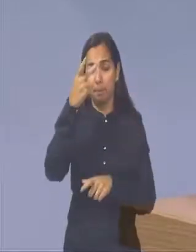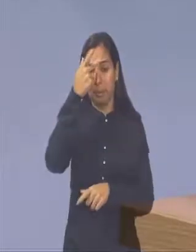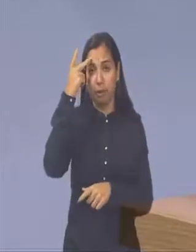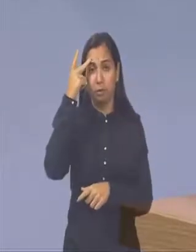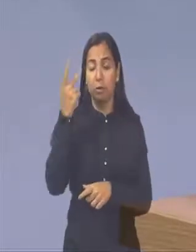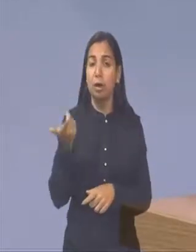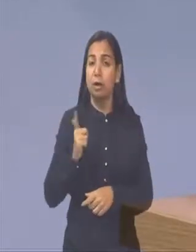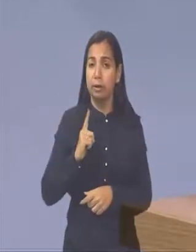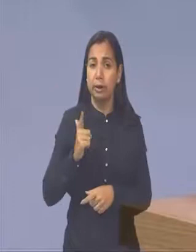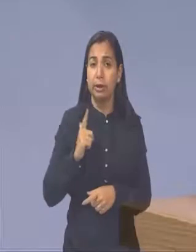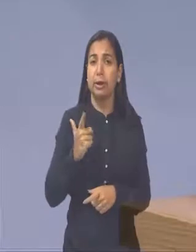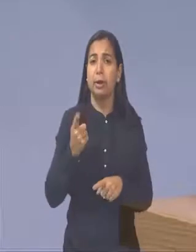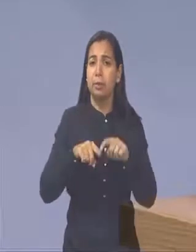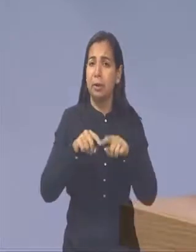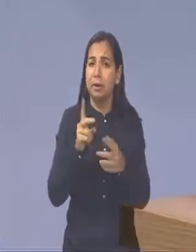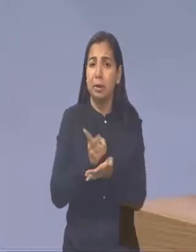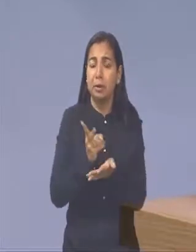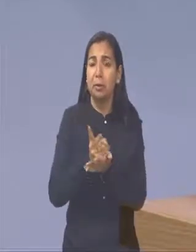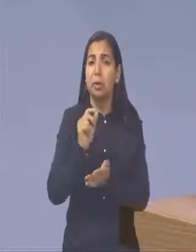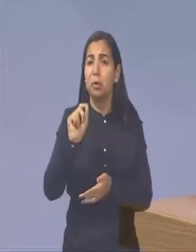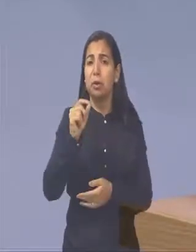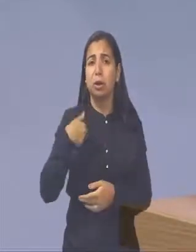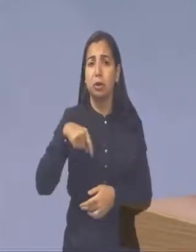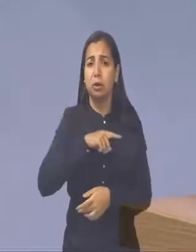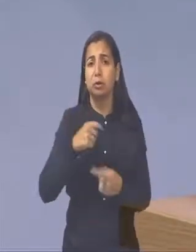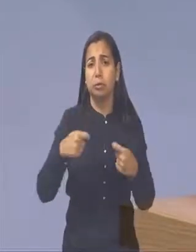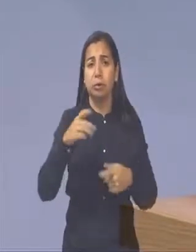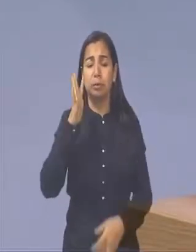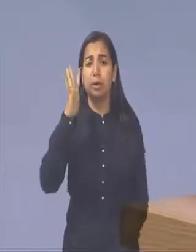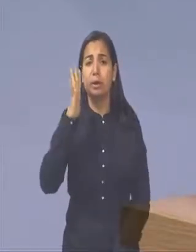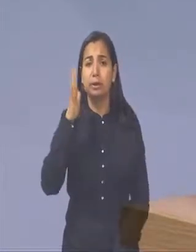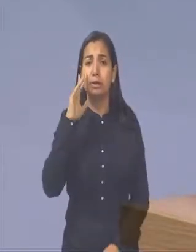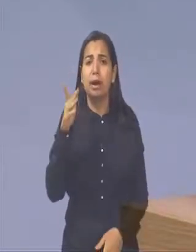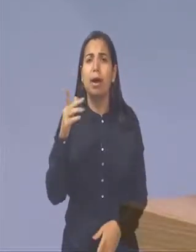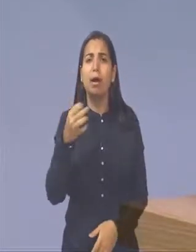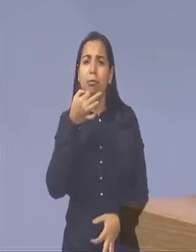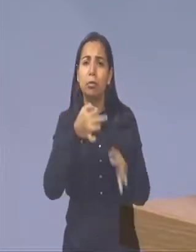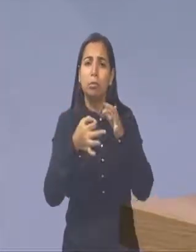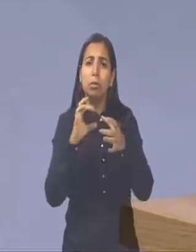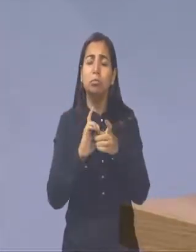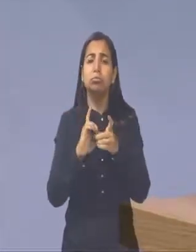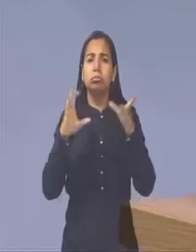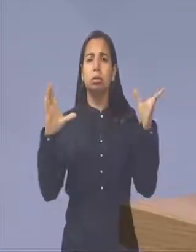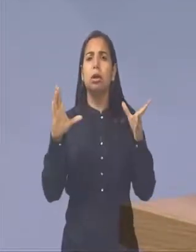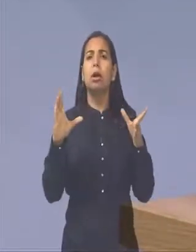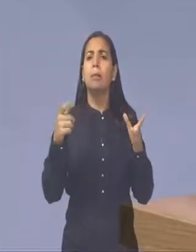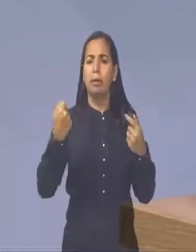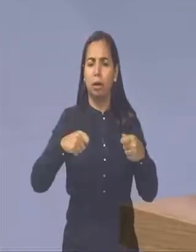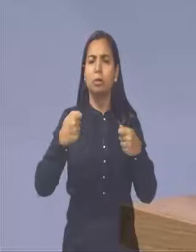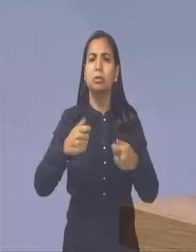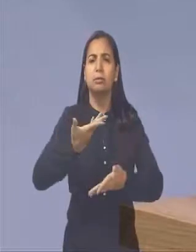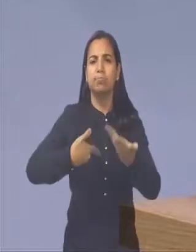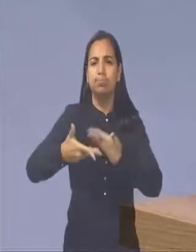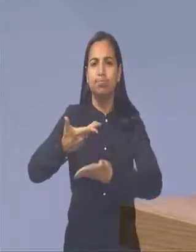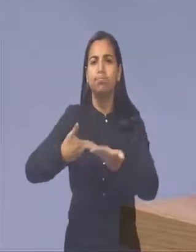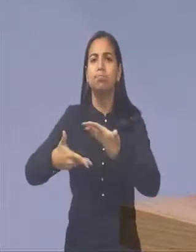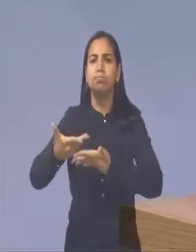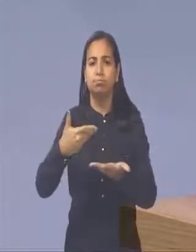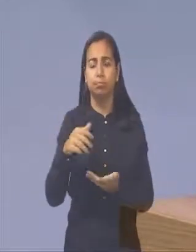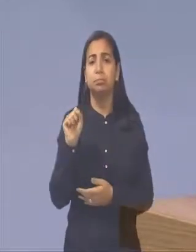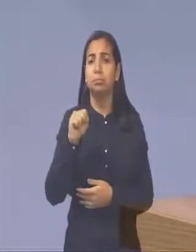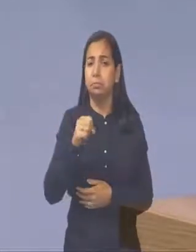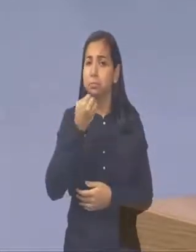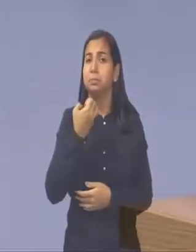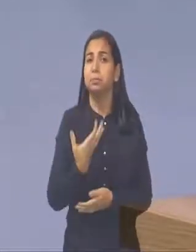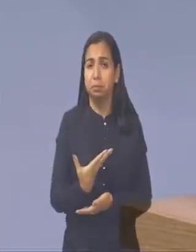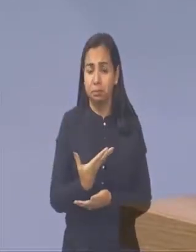mesmo instrumento que possibilita hoje a gente já pensar concretamente numa democracia participativa direta, né? A gente